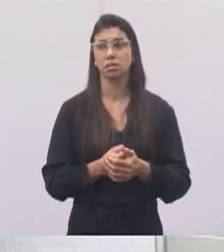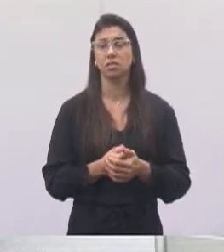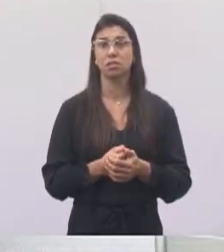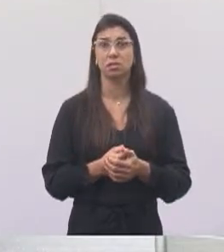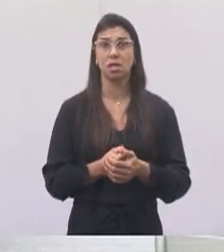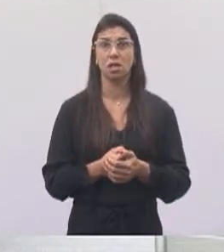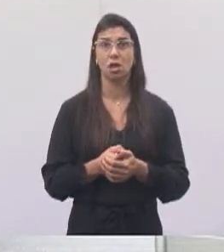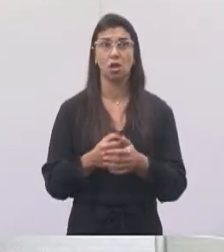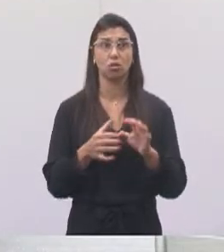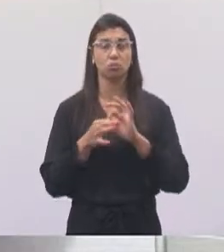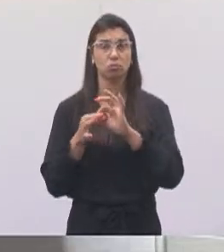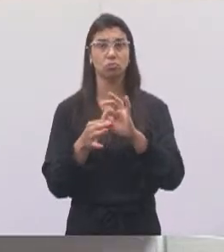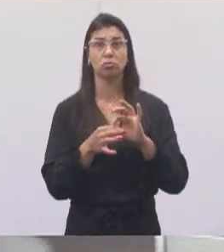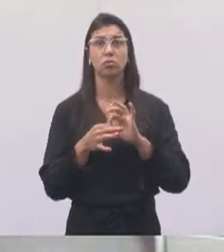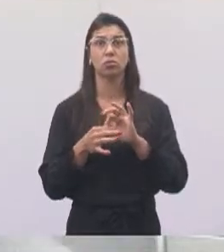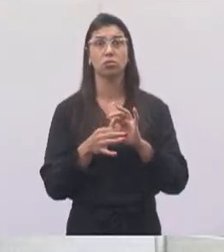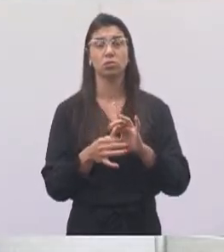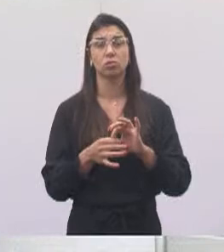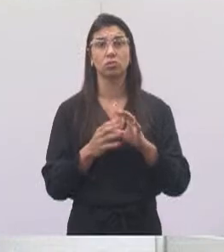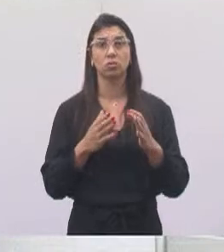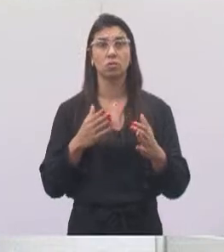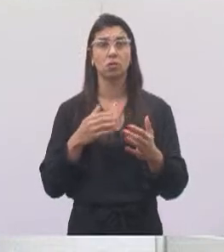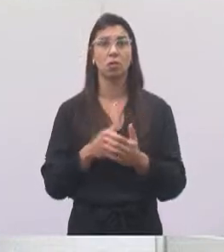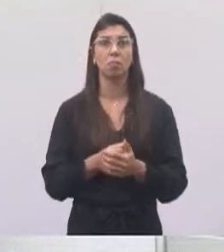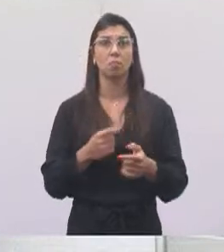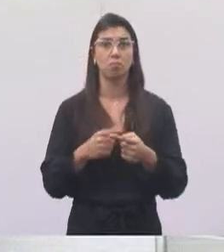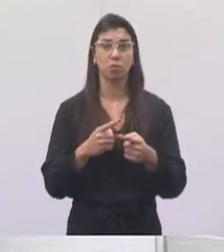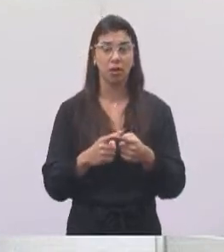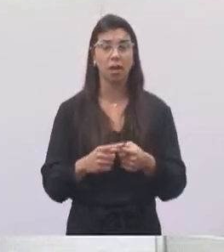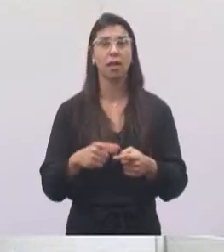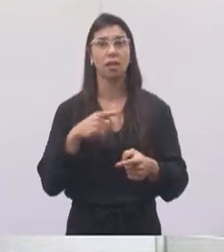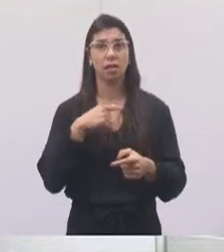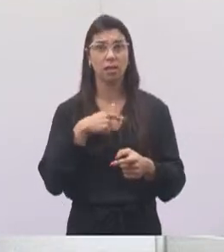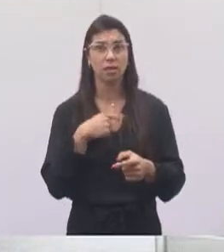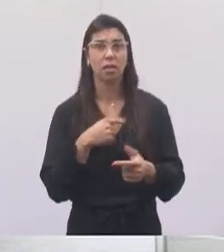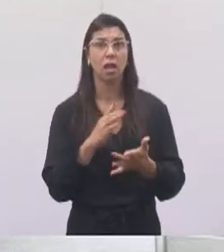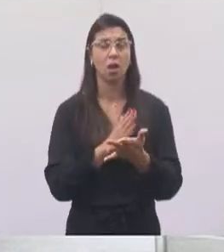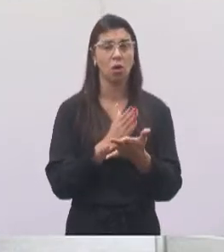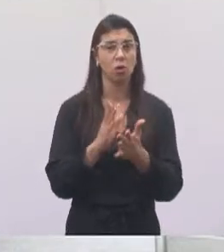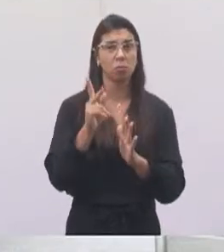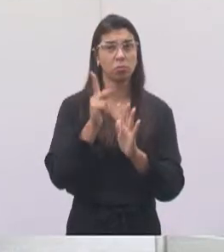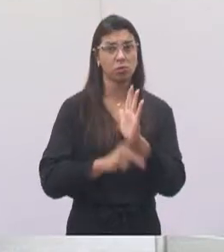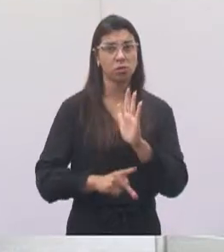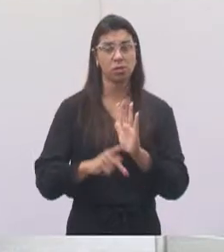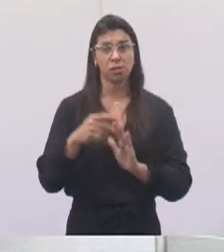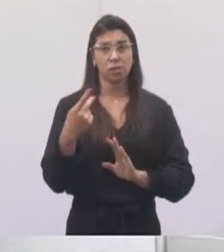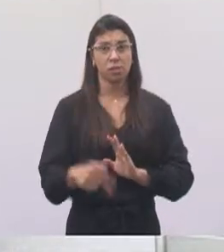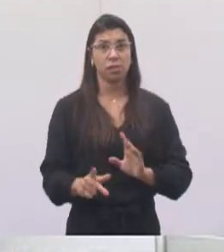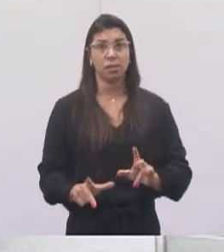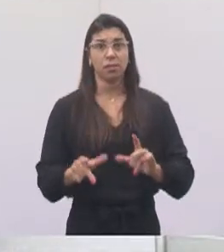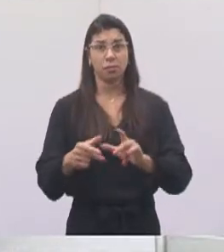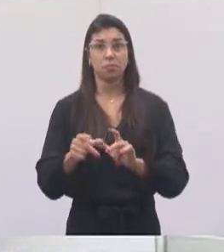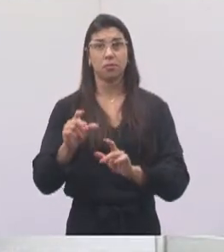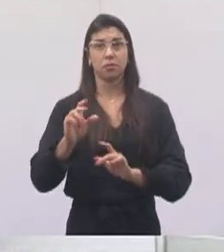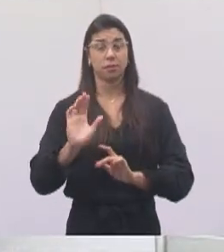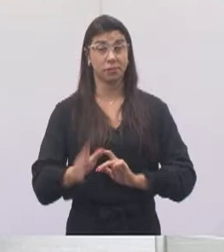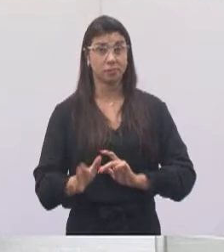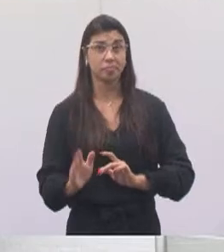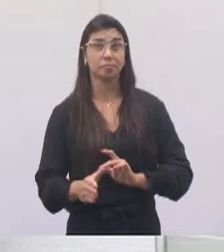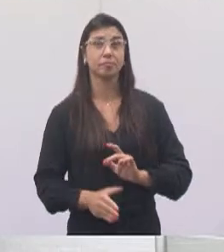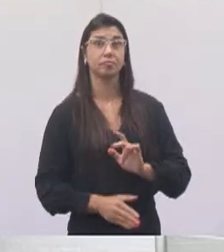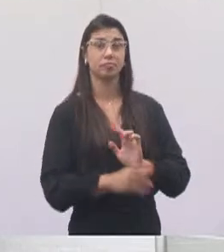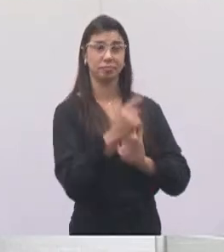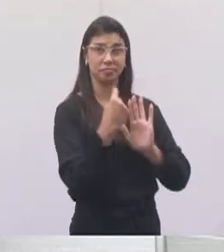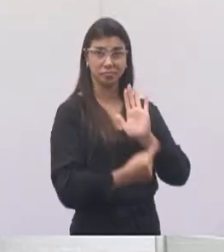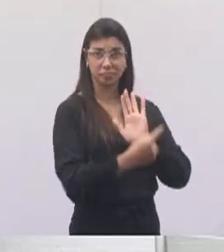barrado, como já barraram o projeto seu. Veto total, veto parcial, e não era aquilo que o interesse desse vereador. O